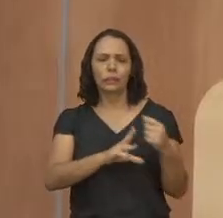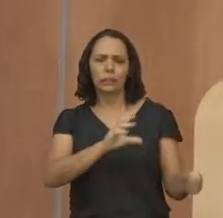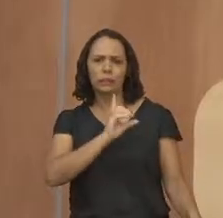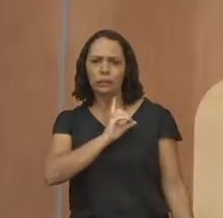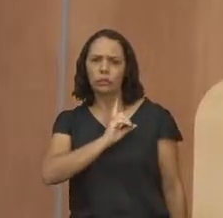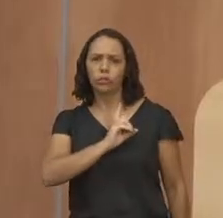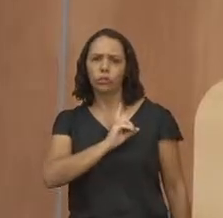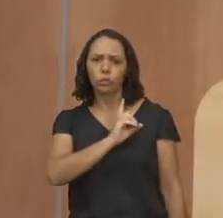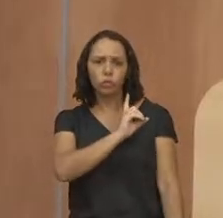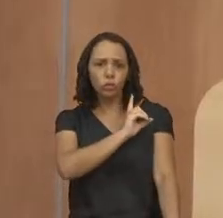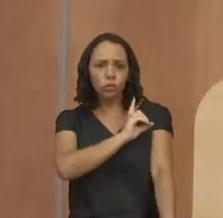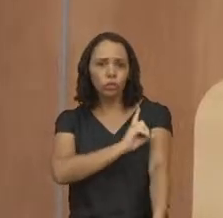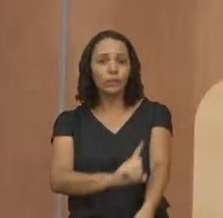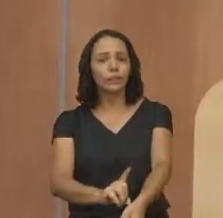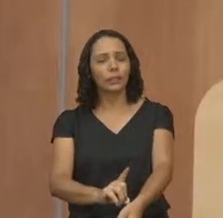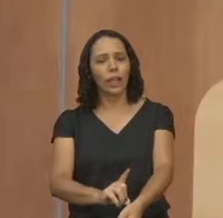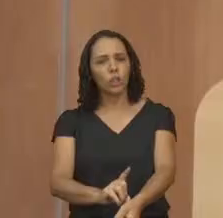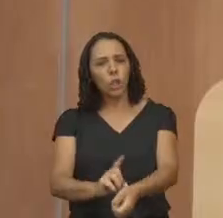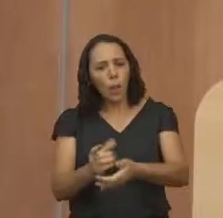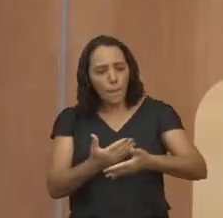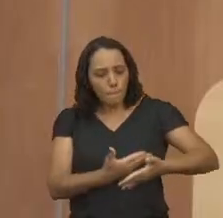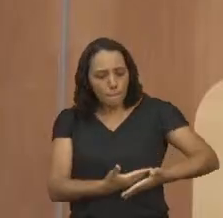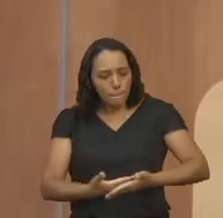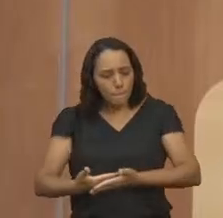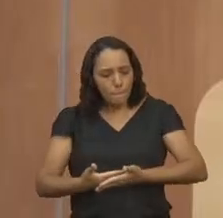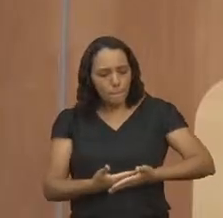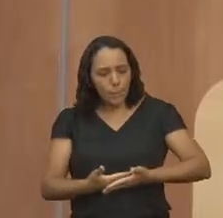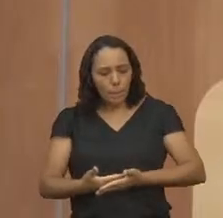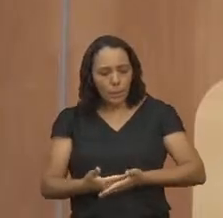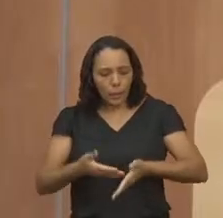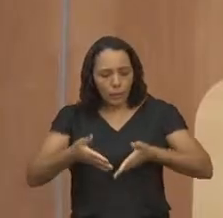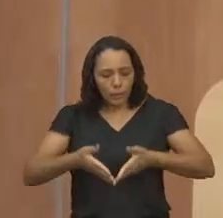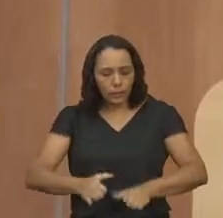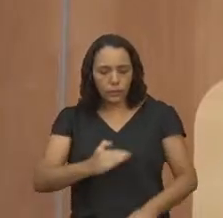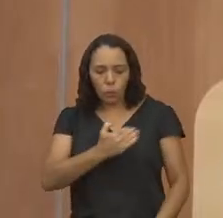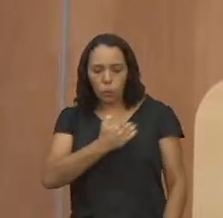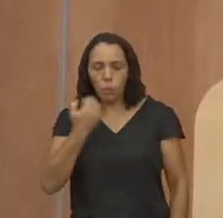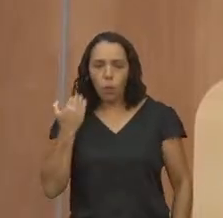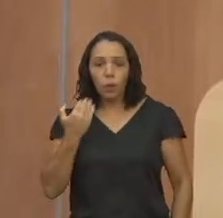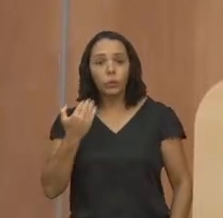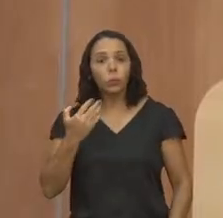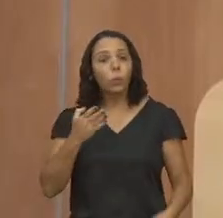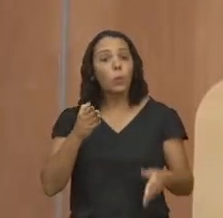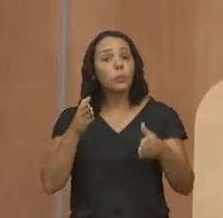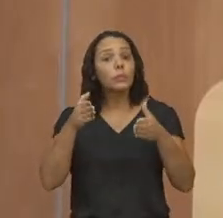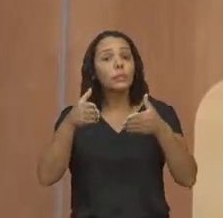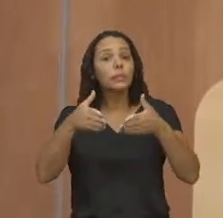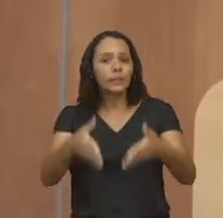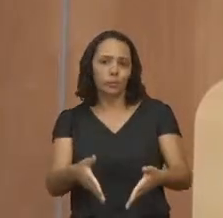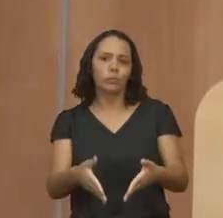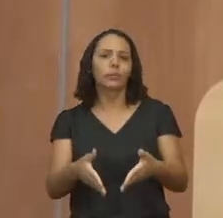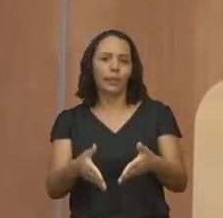dignidade de sepultamento de natimorto no município de Jacareí.